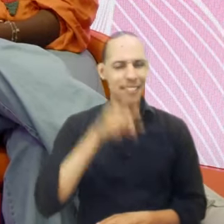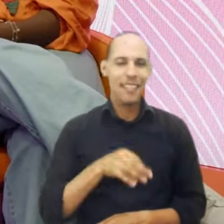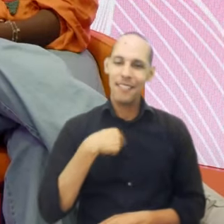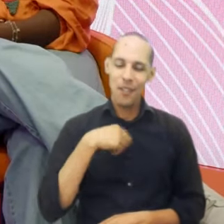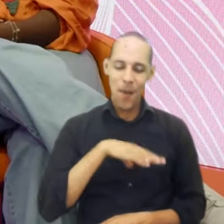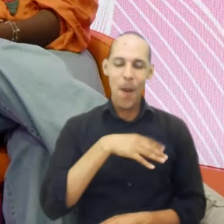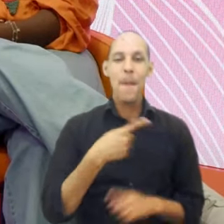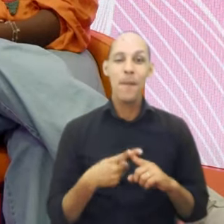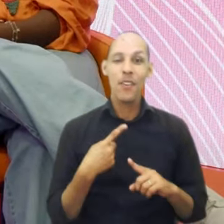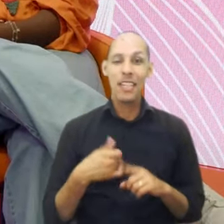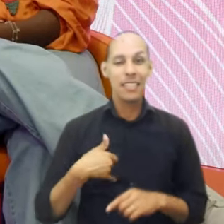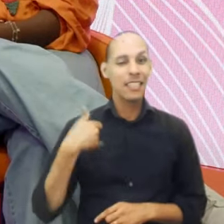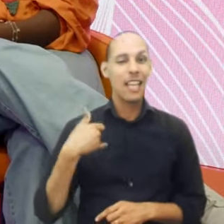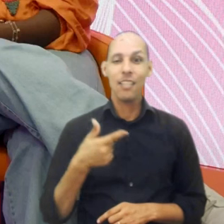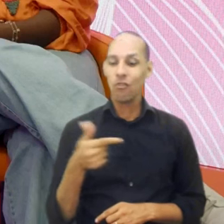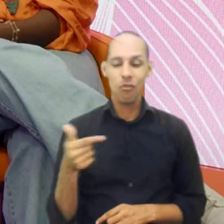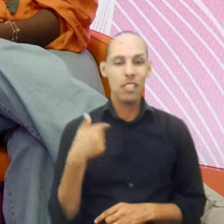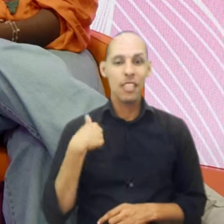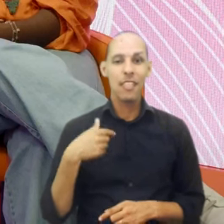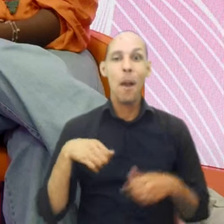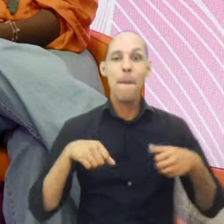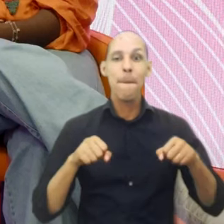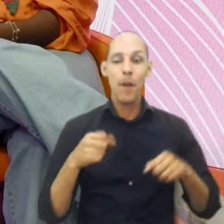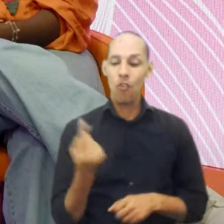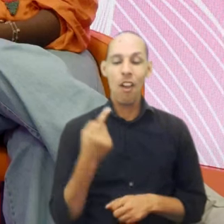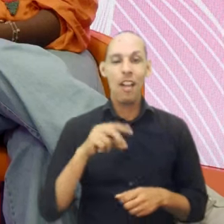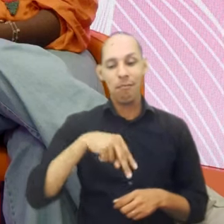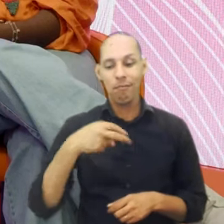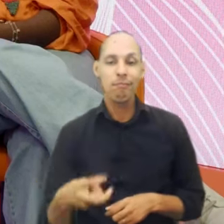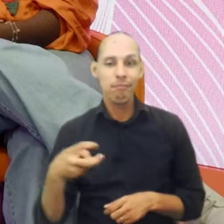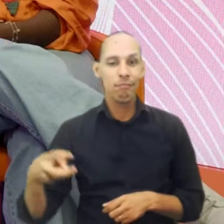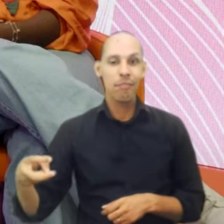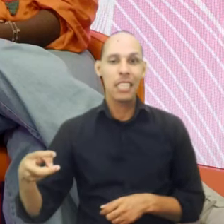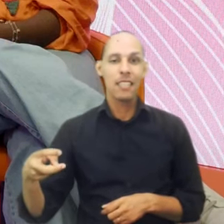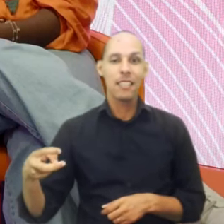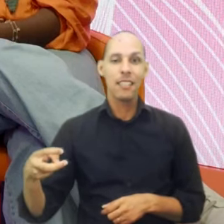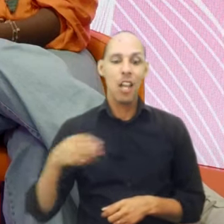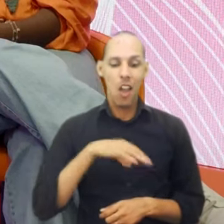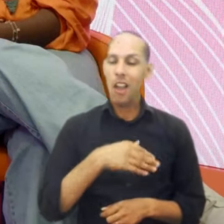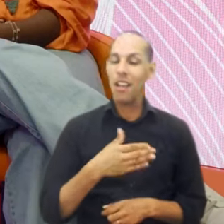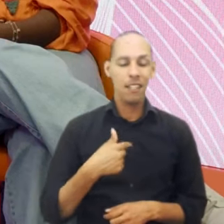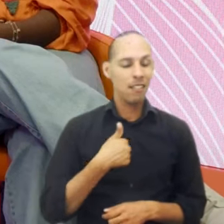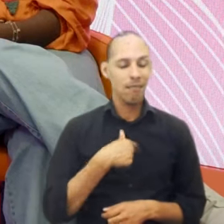sou corajosa porque aos 22 anos eu subi numa moto sozinha, caí. Então, coragem é uma coisa que